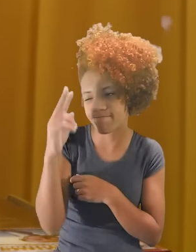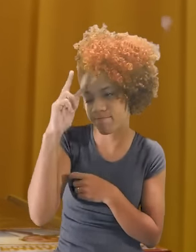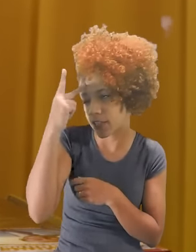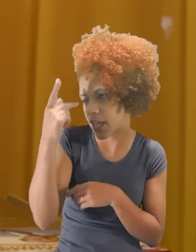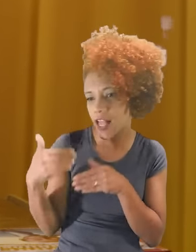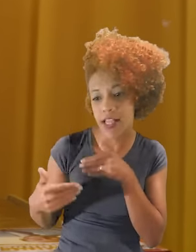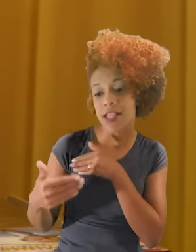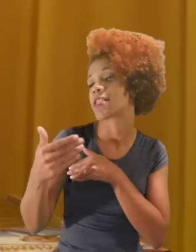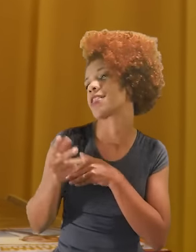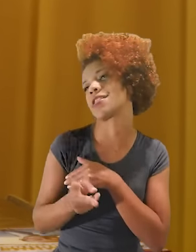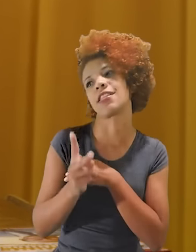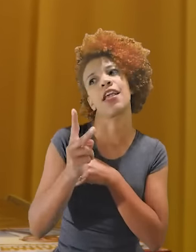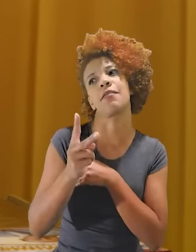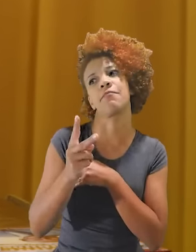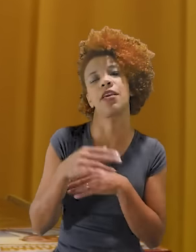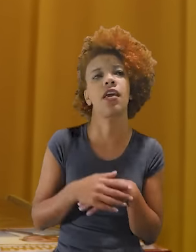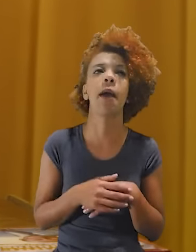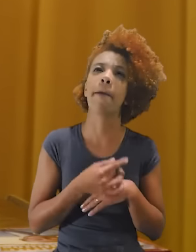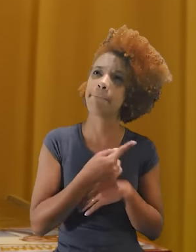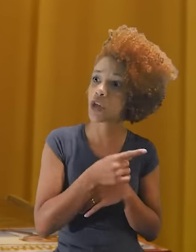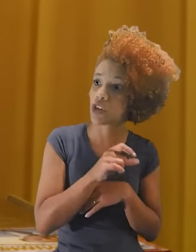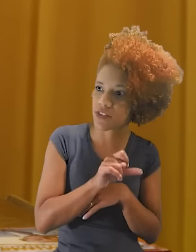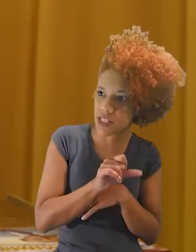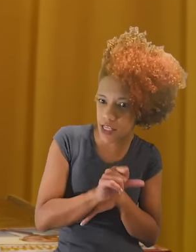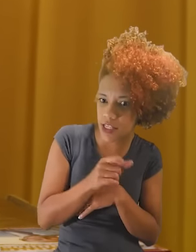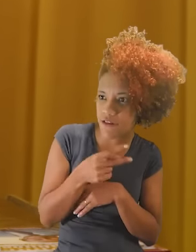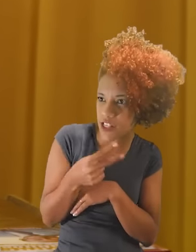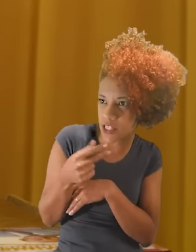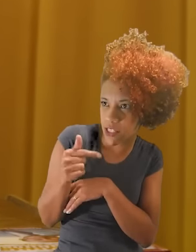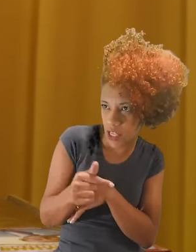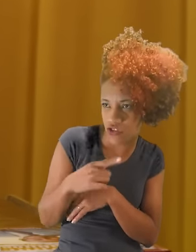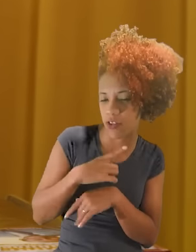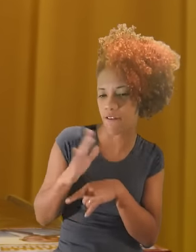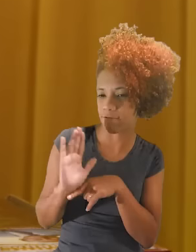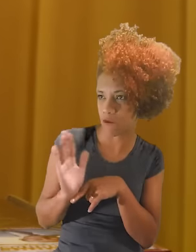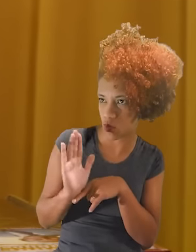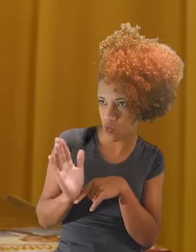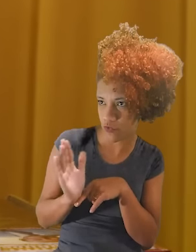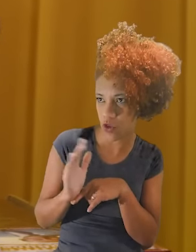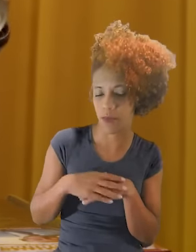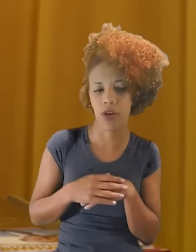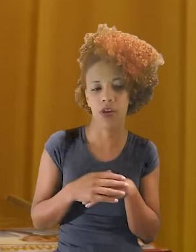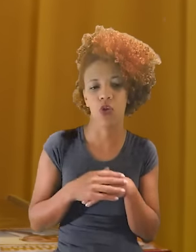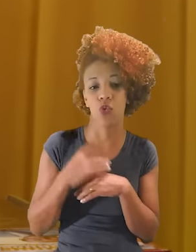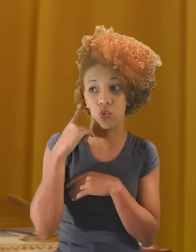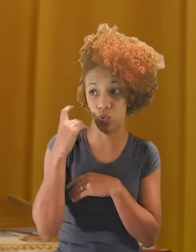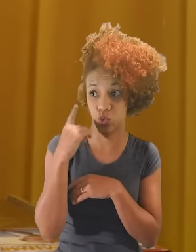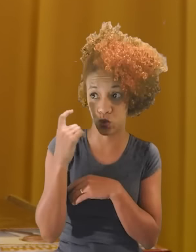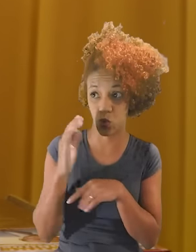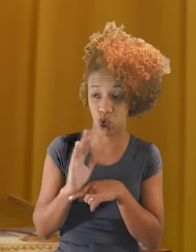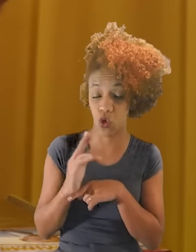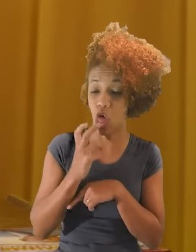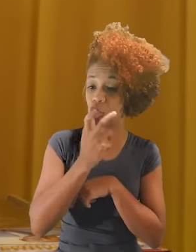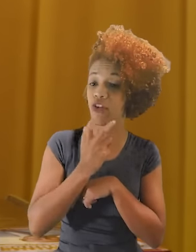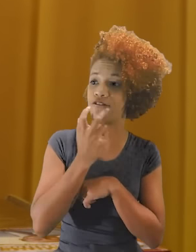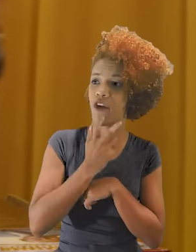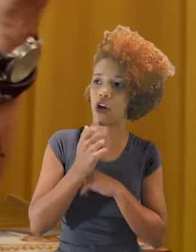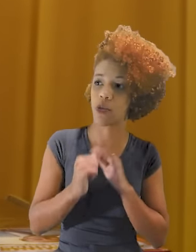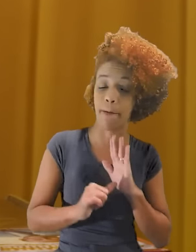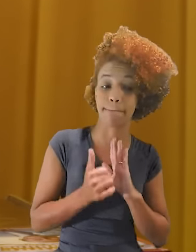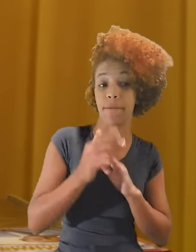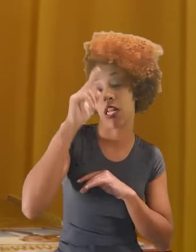sempre anos luz, cara. O cara falou assim, 1927, saiu o filme lá, o Jazz Singer, né? Colocaram som no filme, né? Voz no